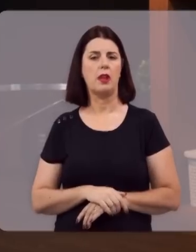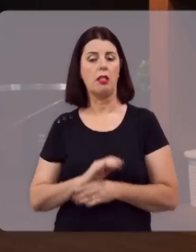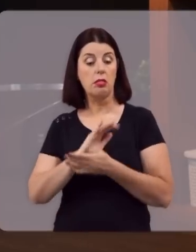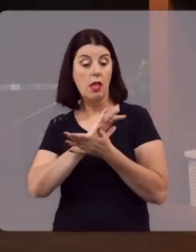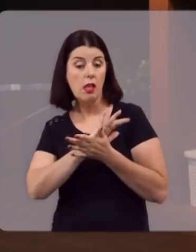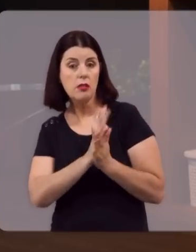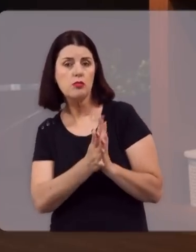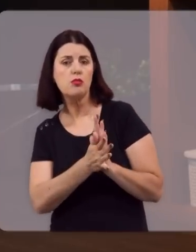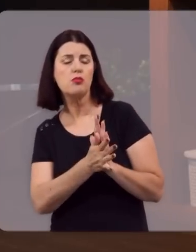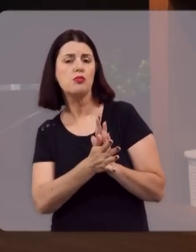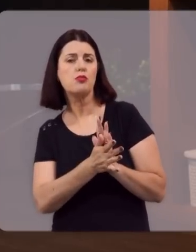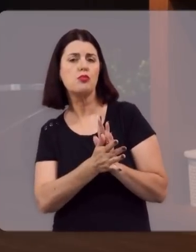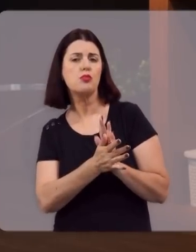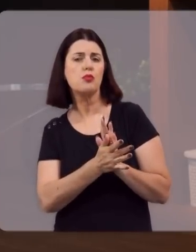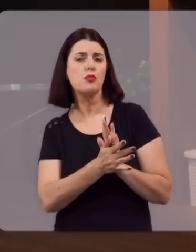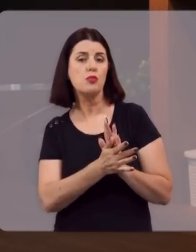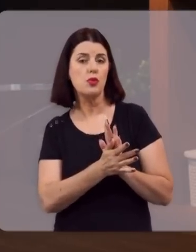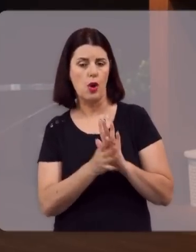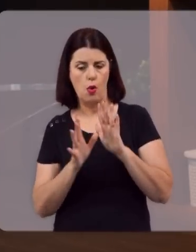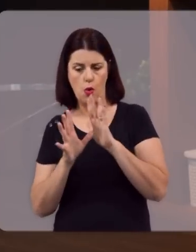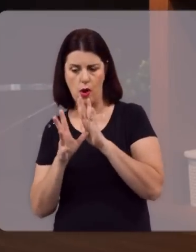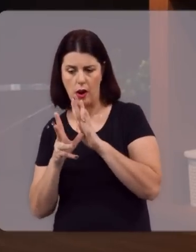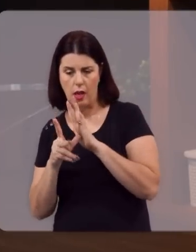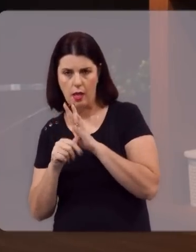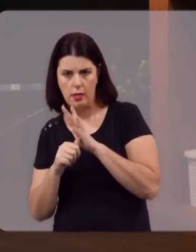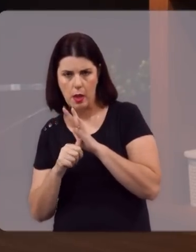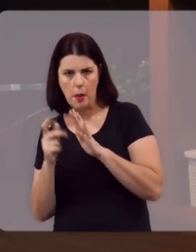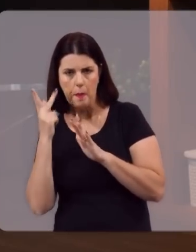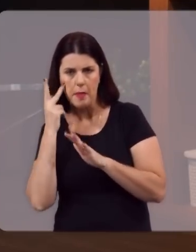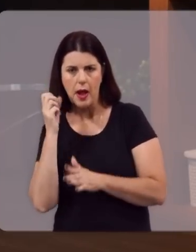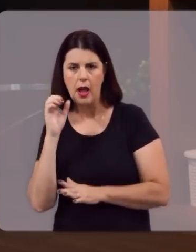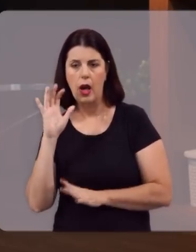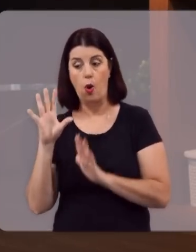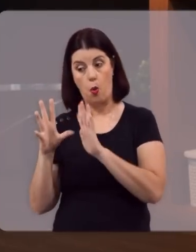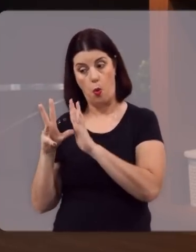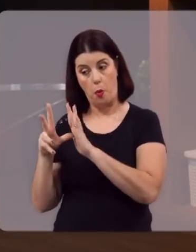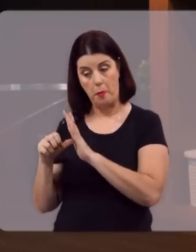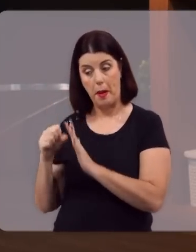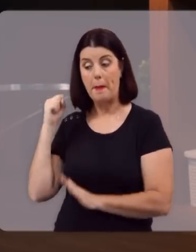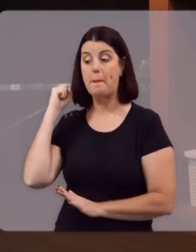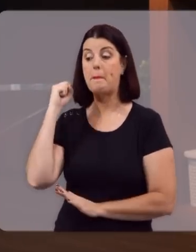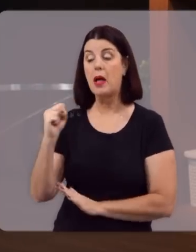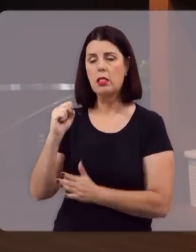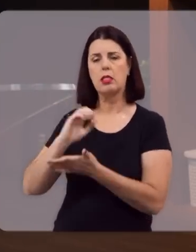é destruir. O ladrão veio para roubar, matar e destruir.